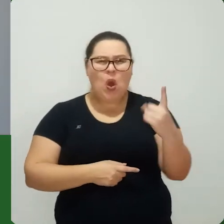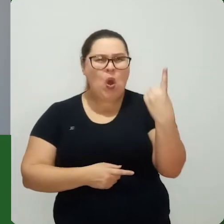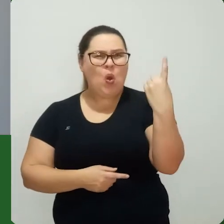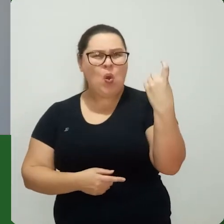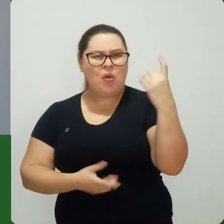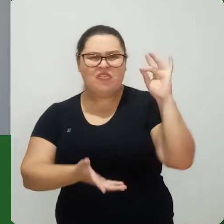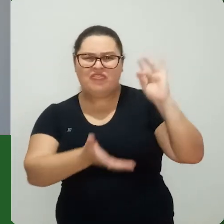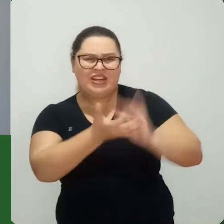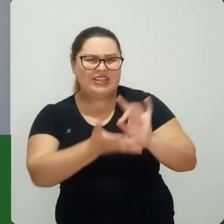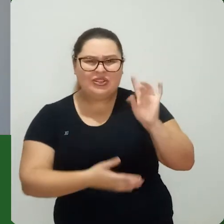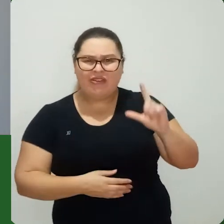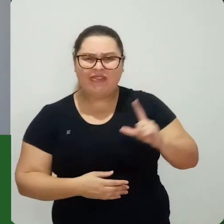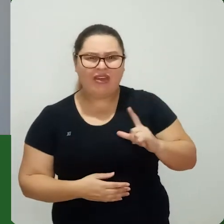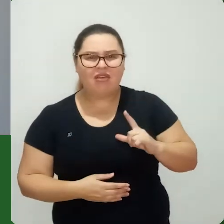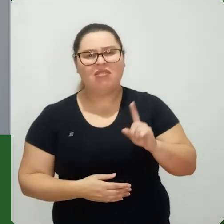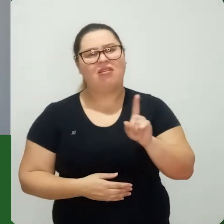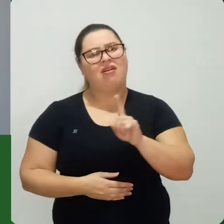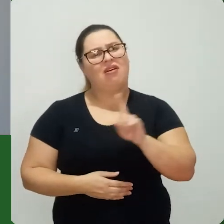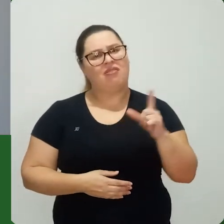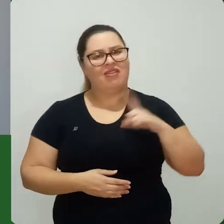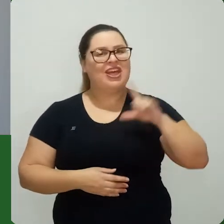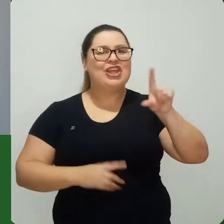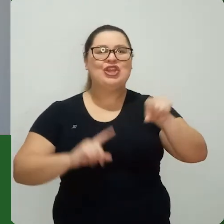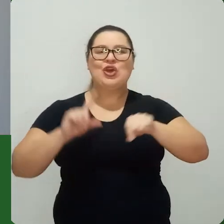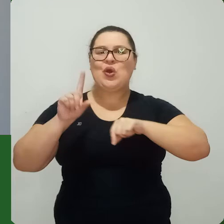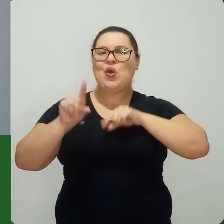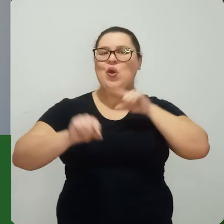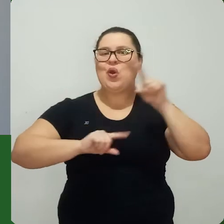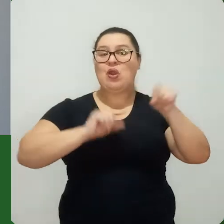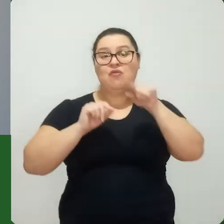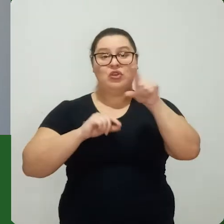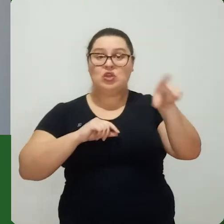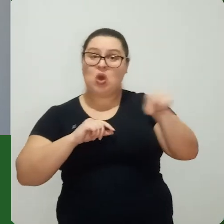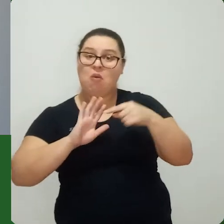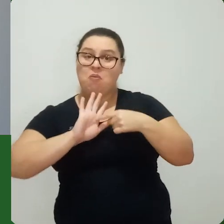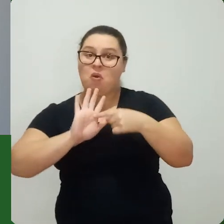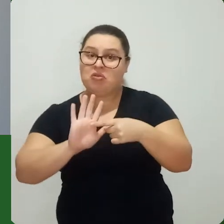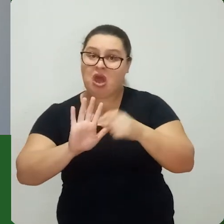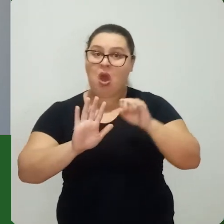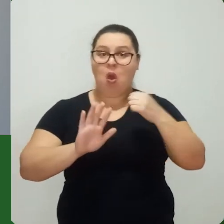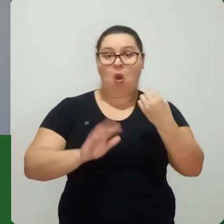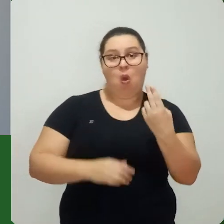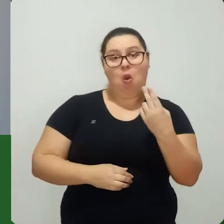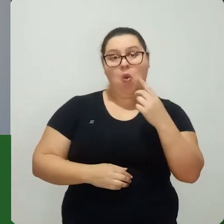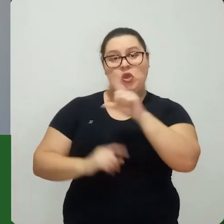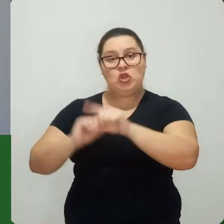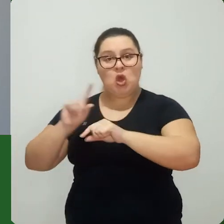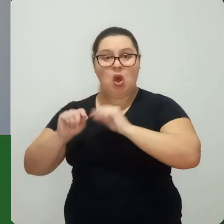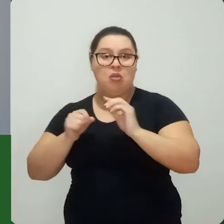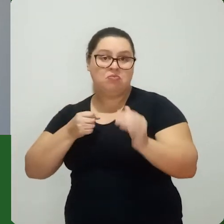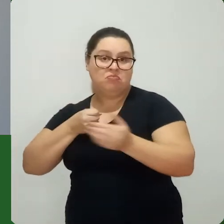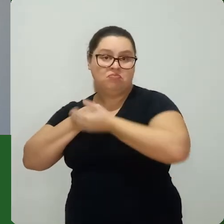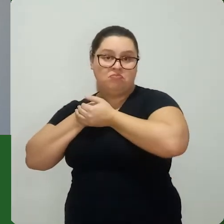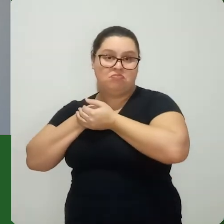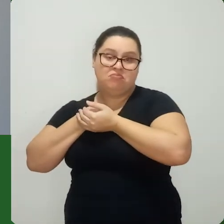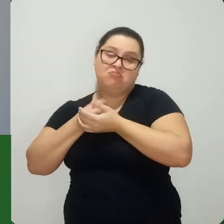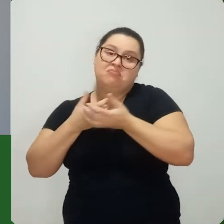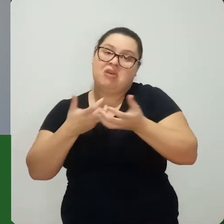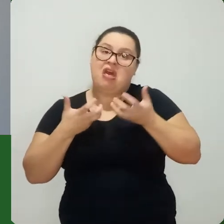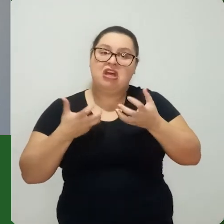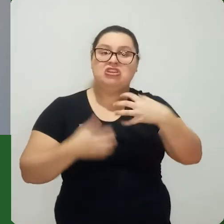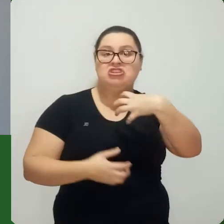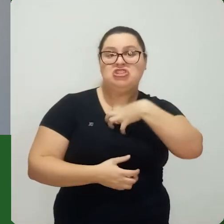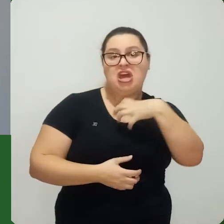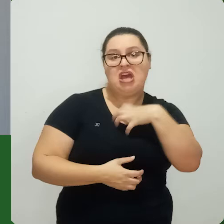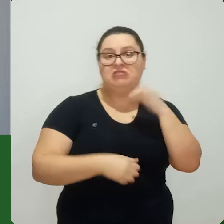Existem escolhas. Você escolhe mostrar, você escolhe ocultar. Você escolhe fazer de um jeito, você escolhe fazer de outro. E você transforma aquilo na